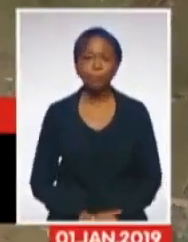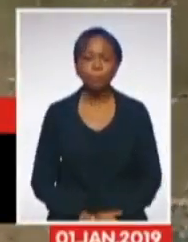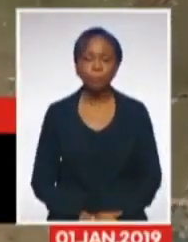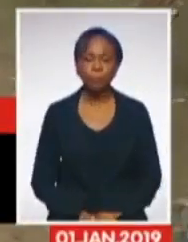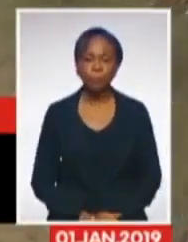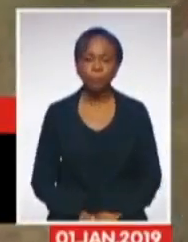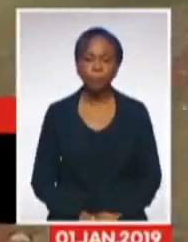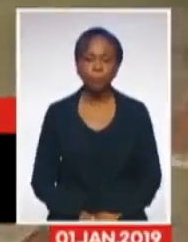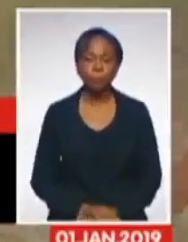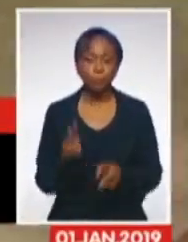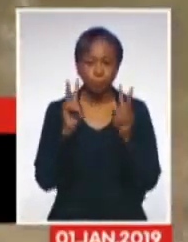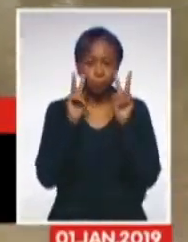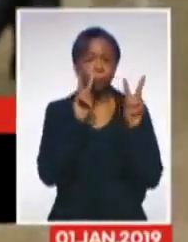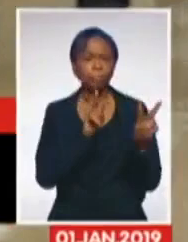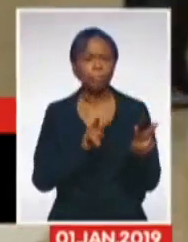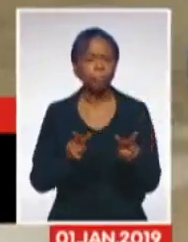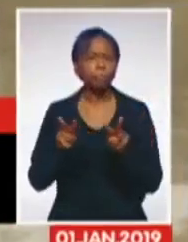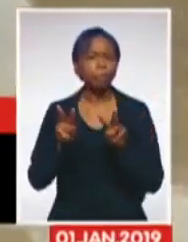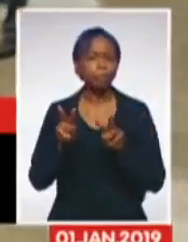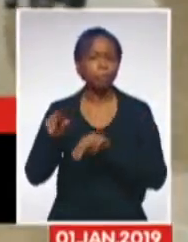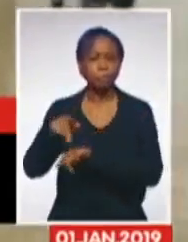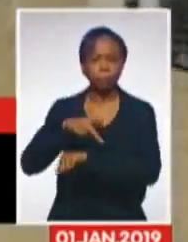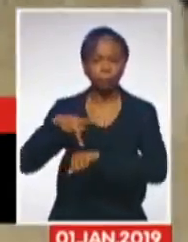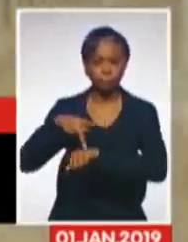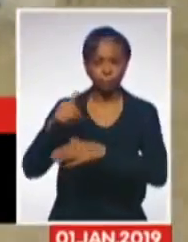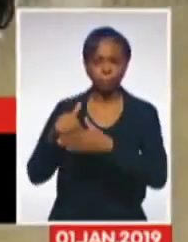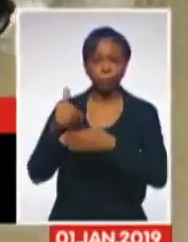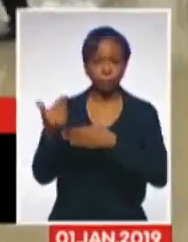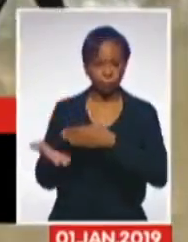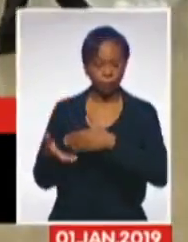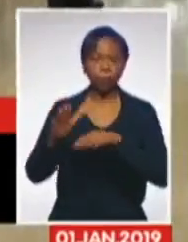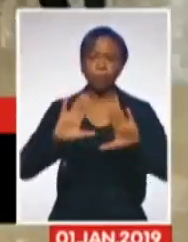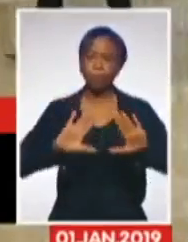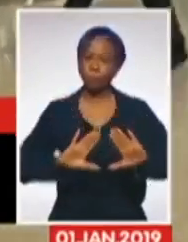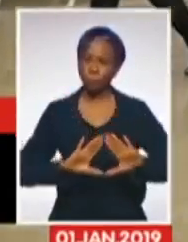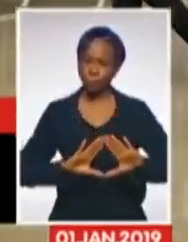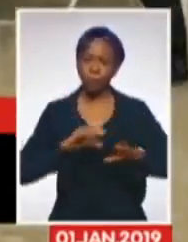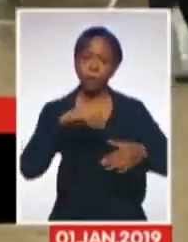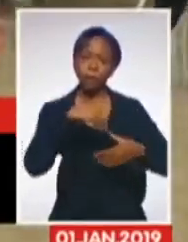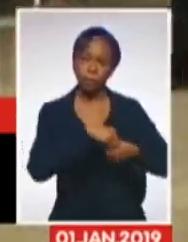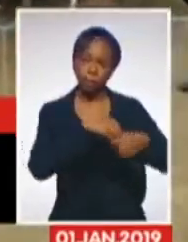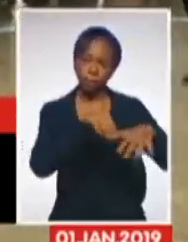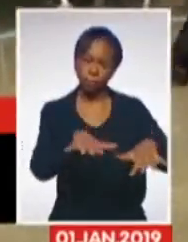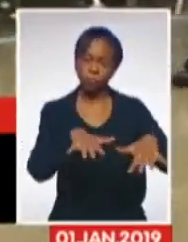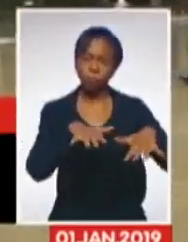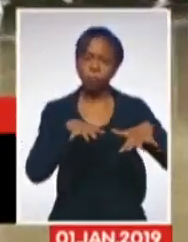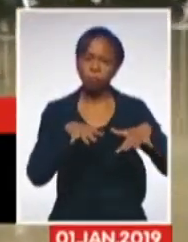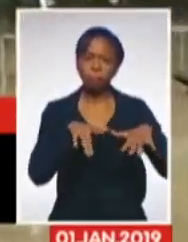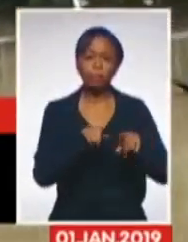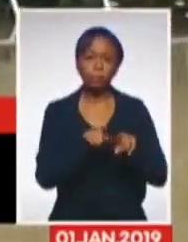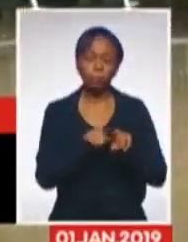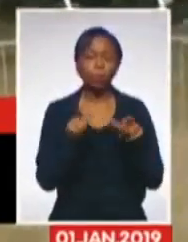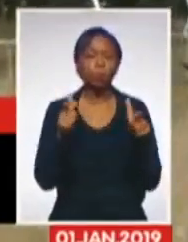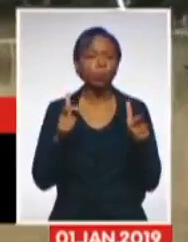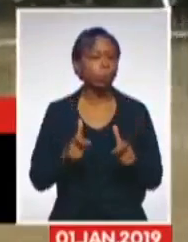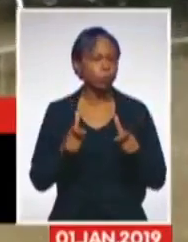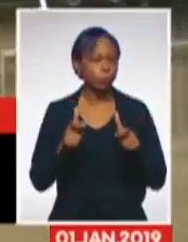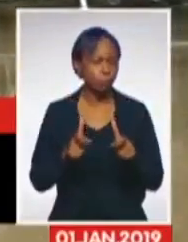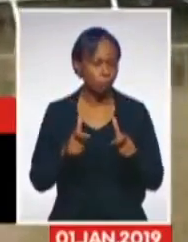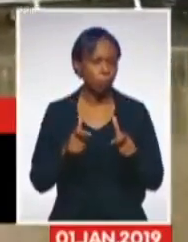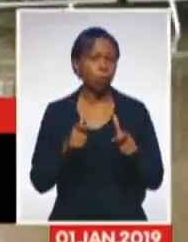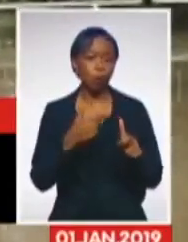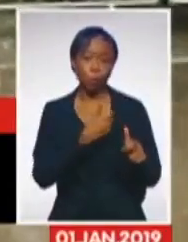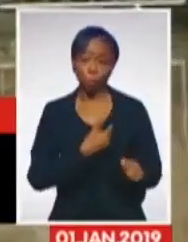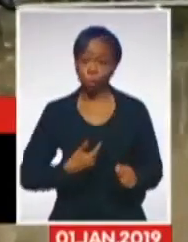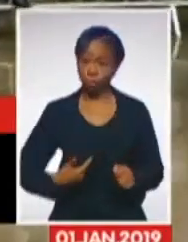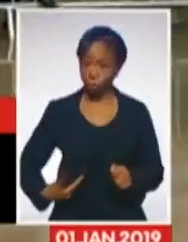vê, então, imagens aí da Praça da Assembleia e do espaço José Aparecido de Oliveira, por onde vai chegar o então governador,